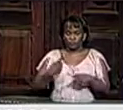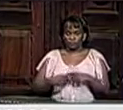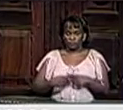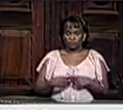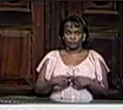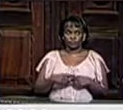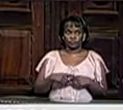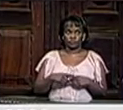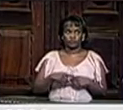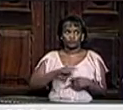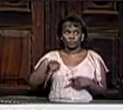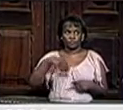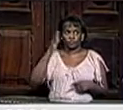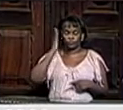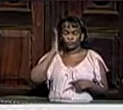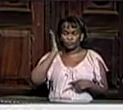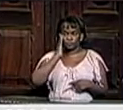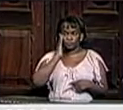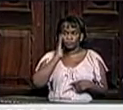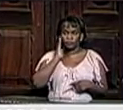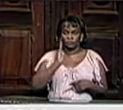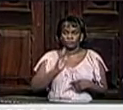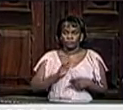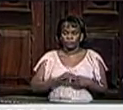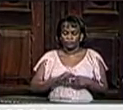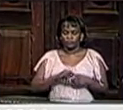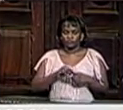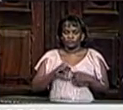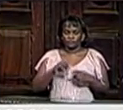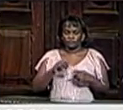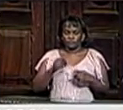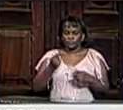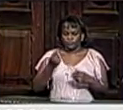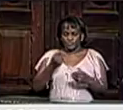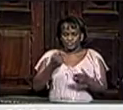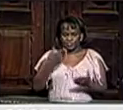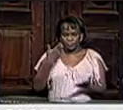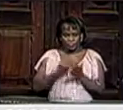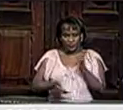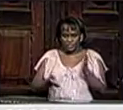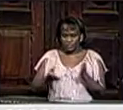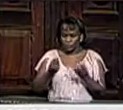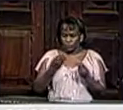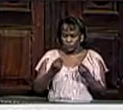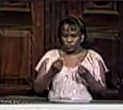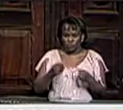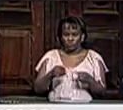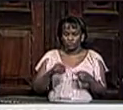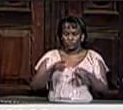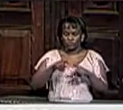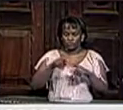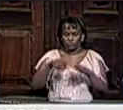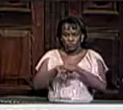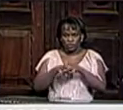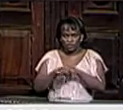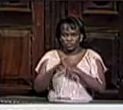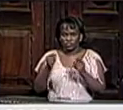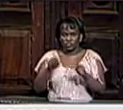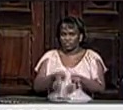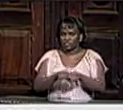porque sabemos todos nós que o rombo dos cofres